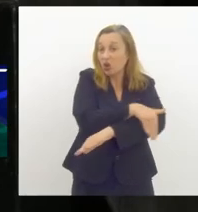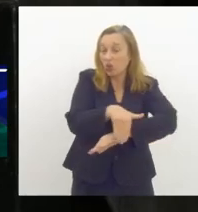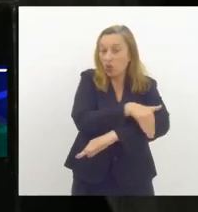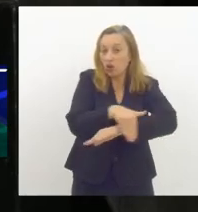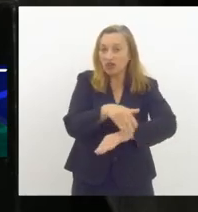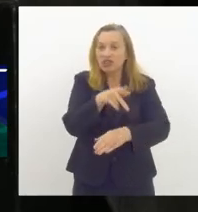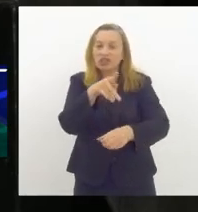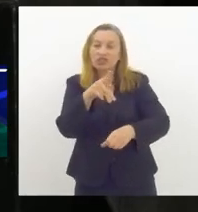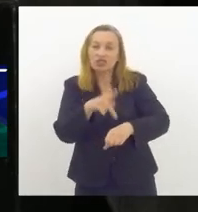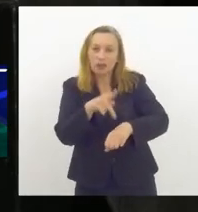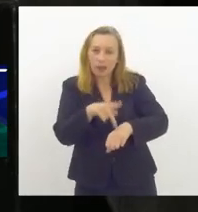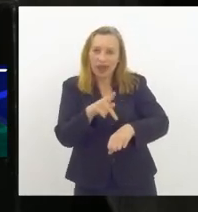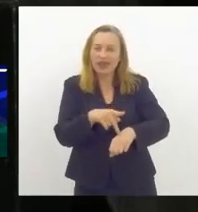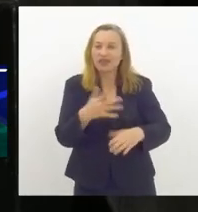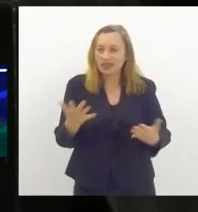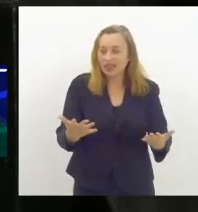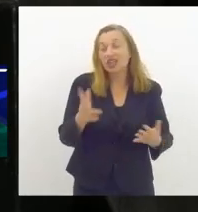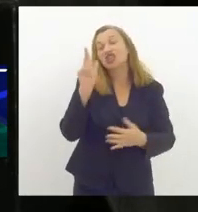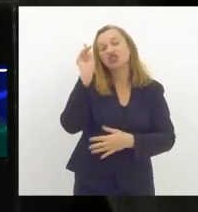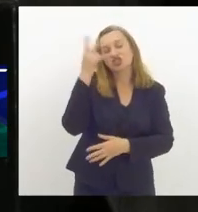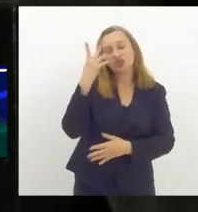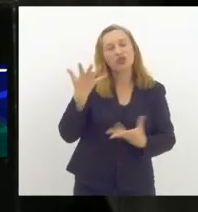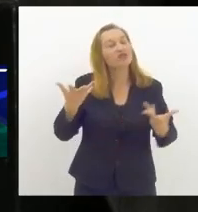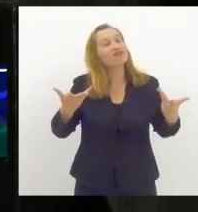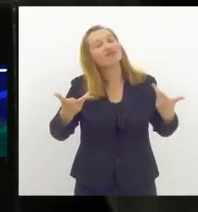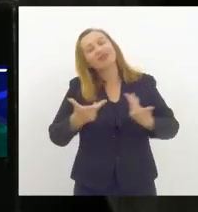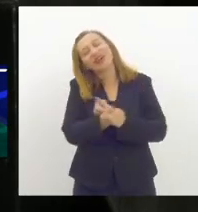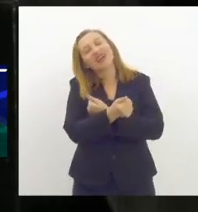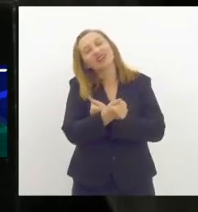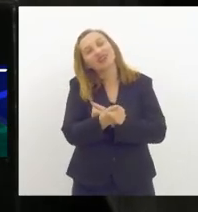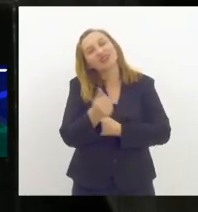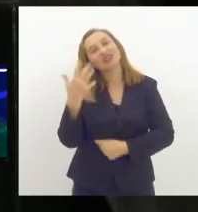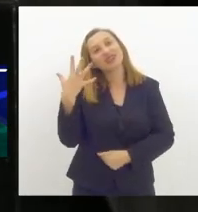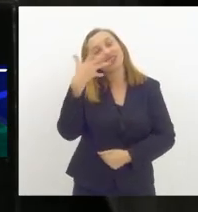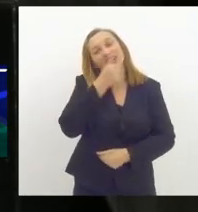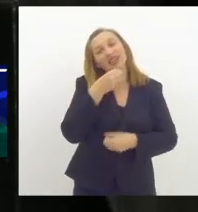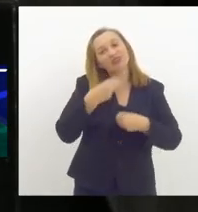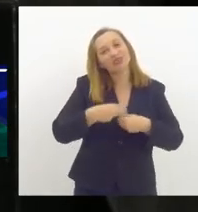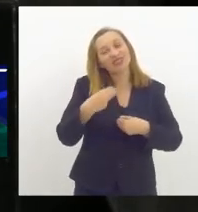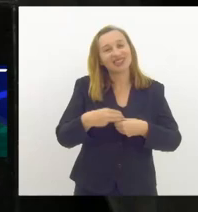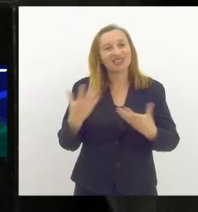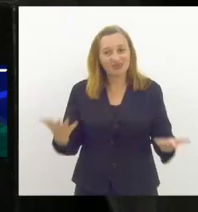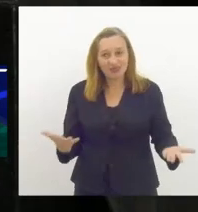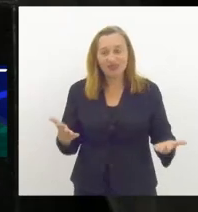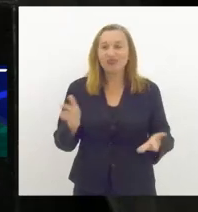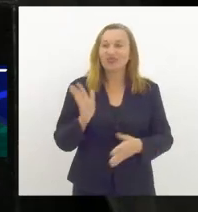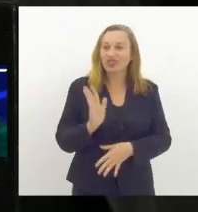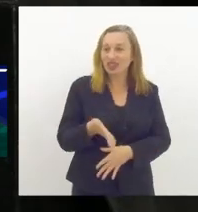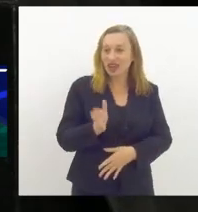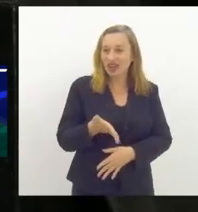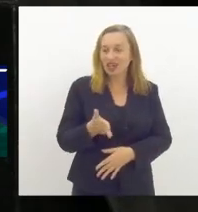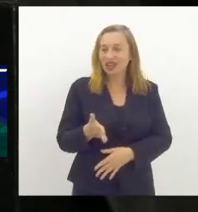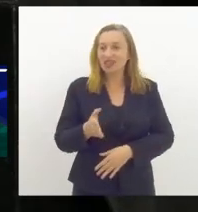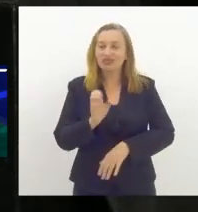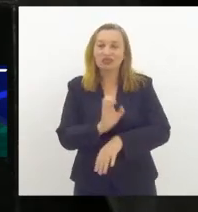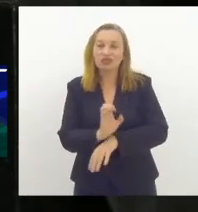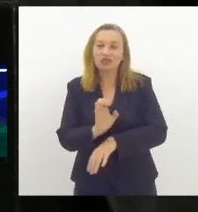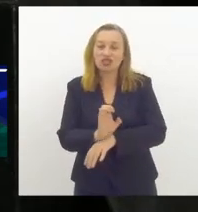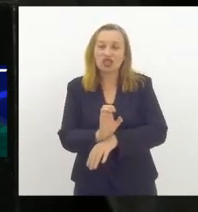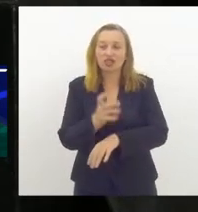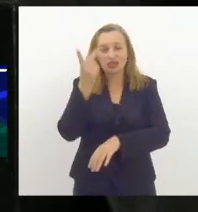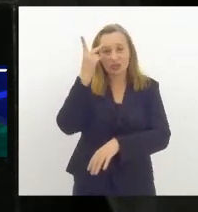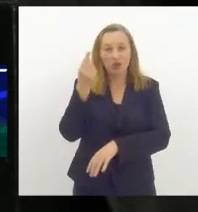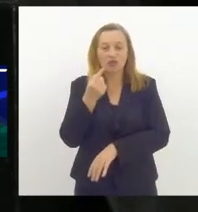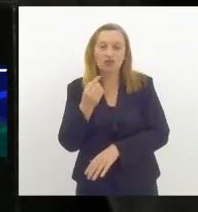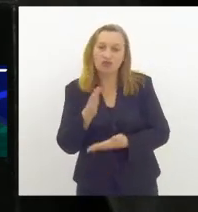de pedras aquele cenário em histórico maravilhoso aquele linho do município Fluminense já encostado no Estado de São Paulo